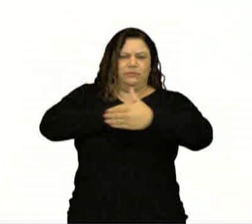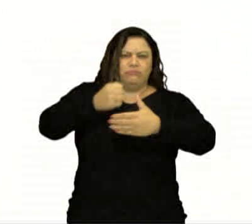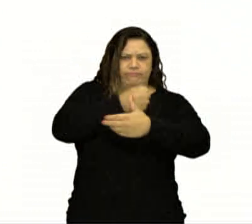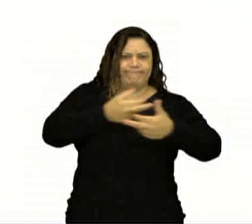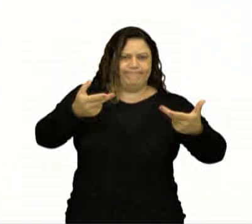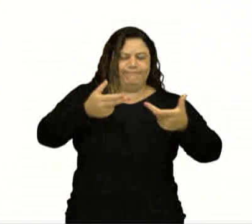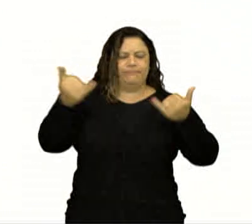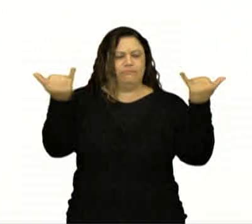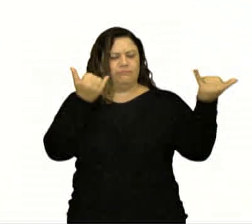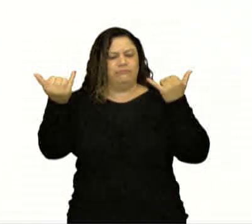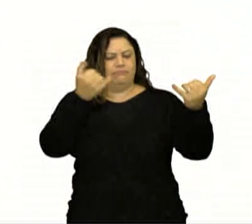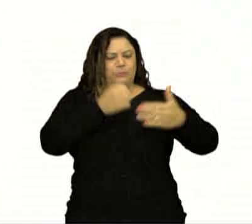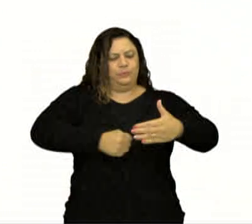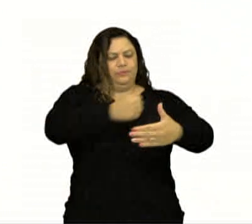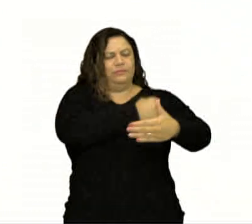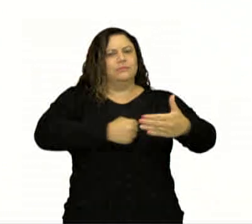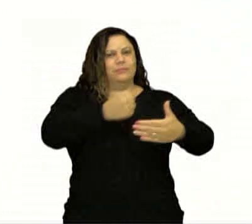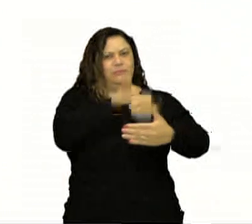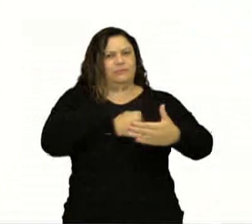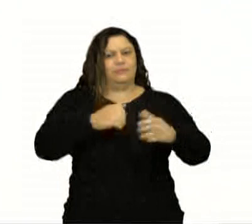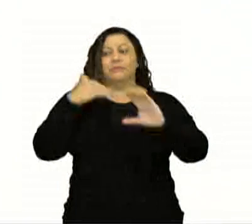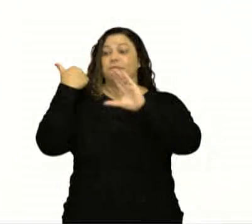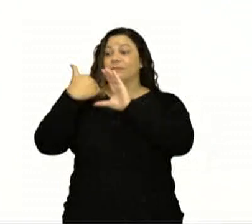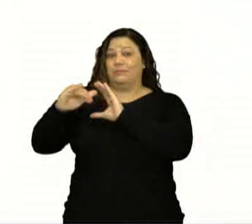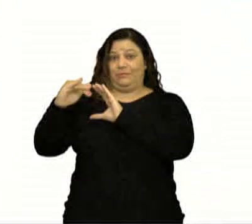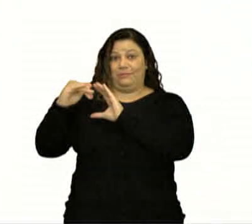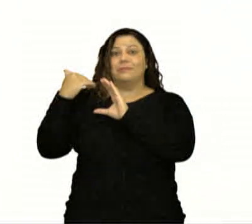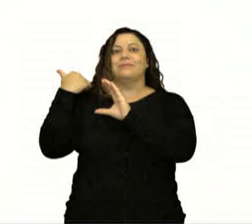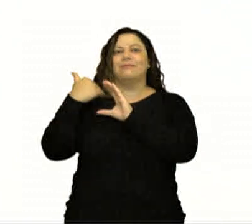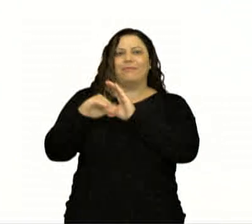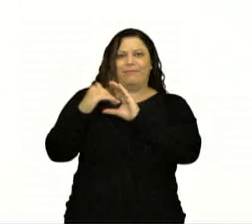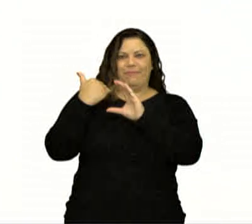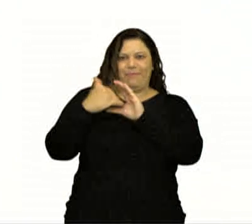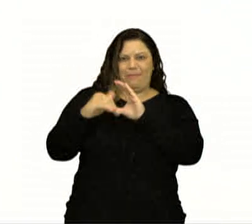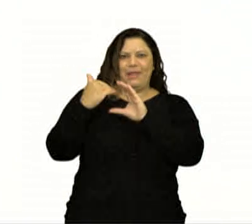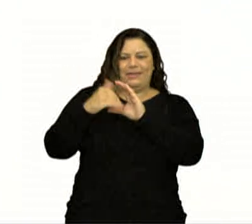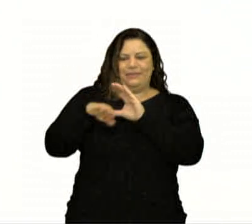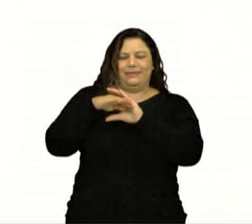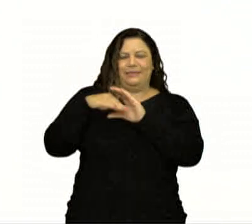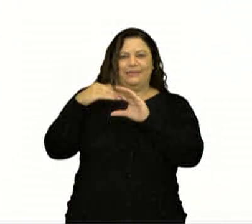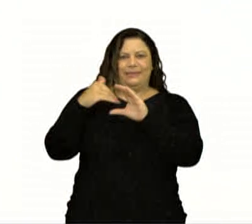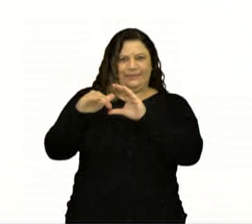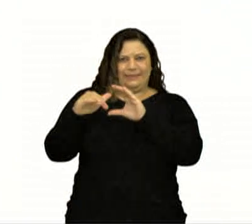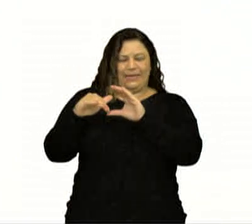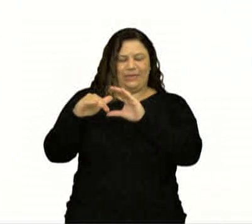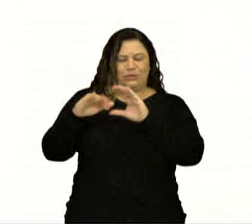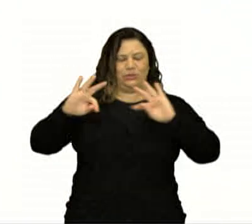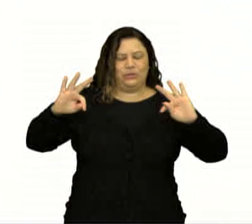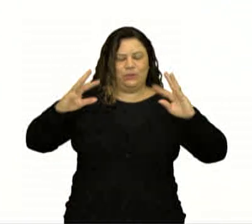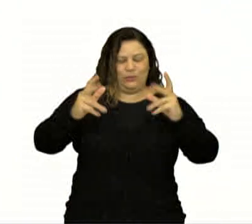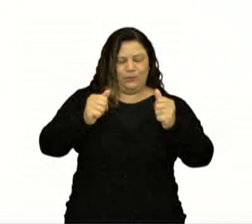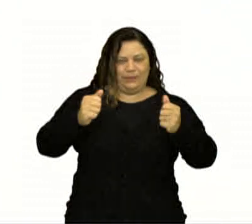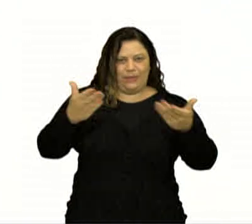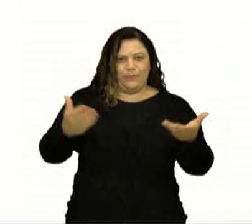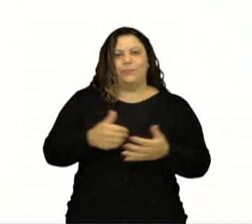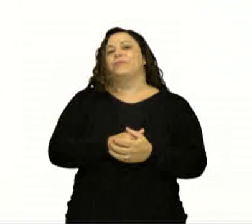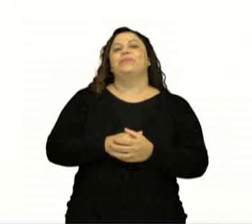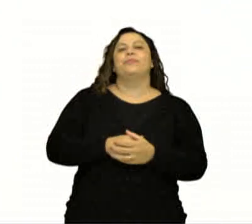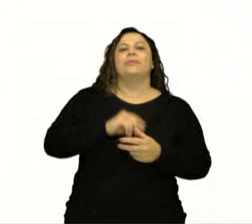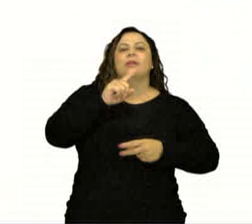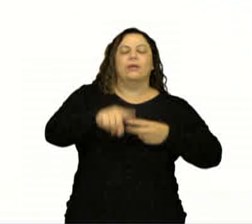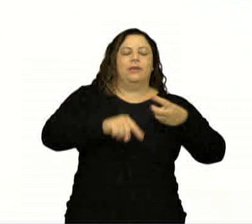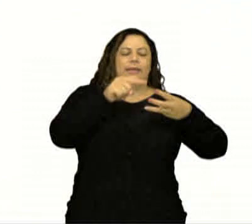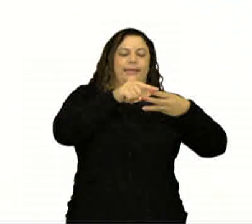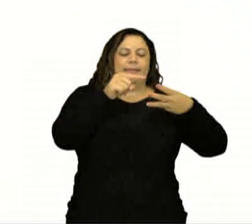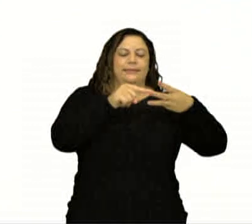Né? Aquela, a mensagem geral, lá, a informação geral, o código geral. Né? O RNA mensageiro, o RNA ribossômico e o